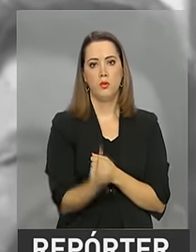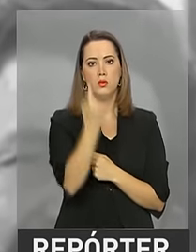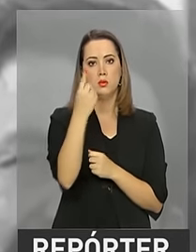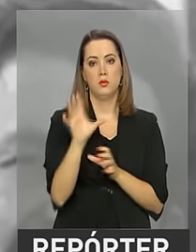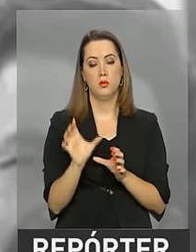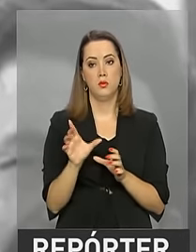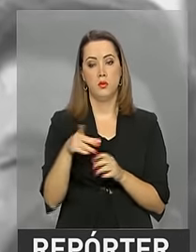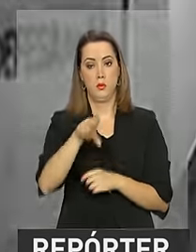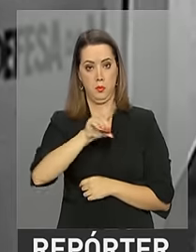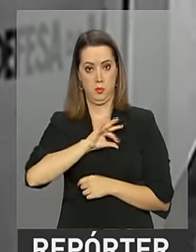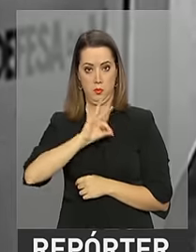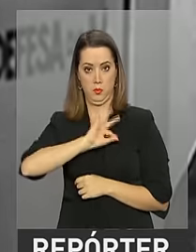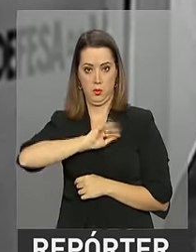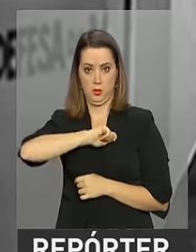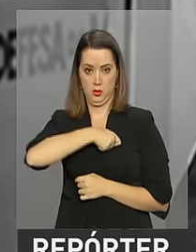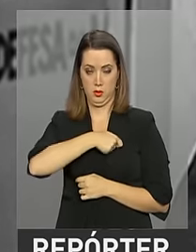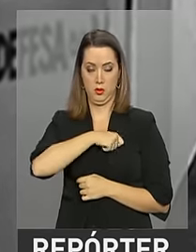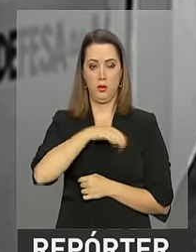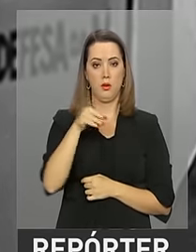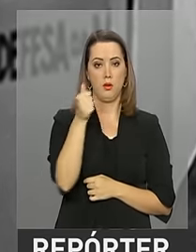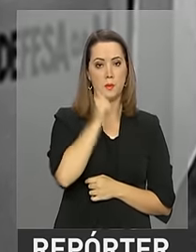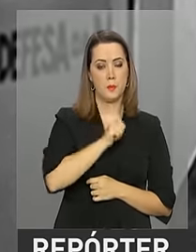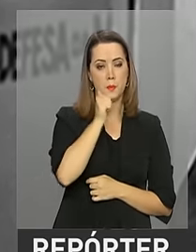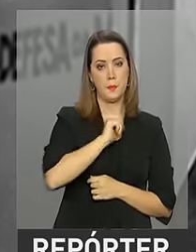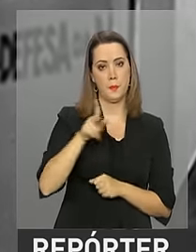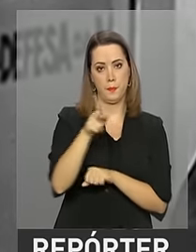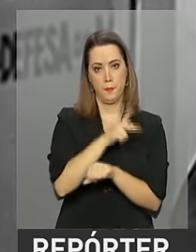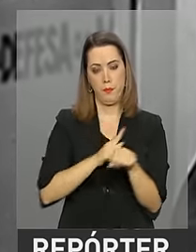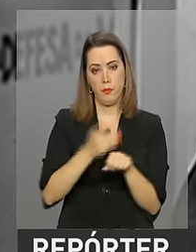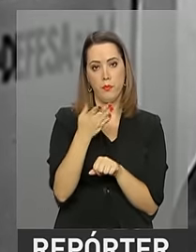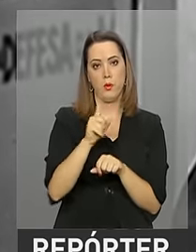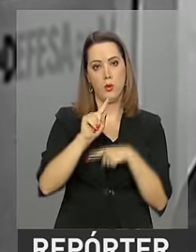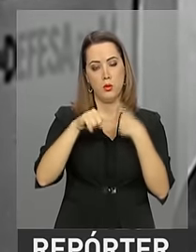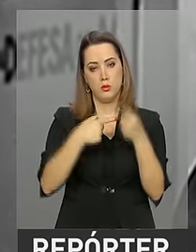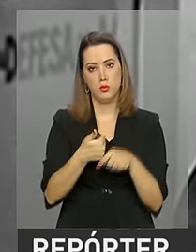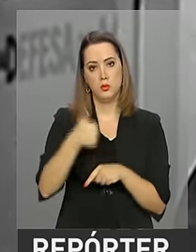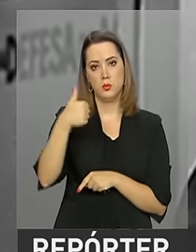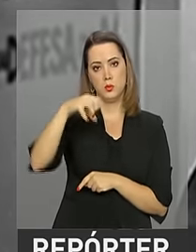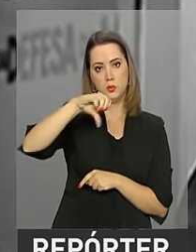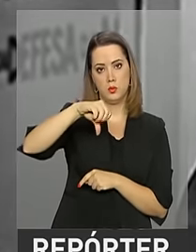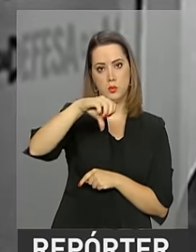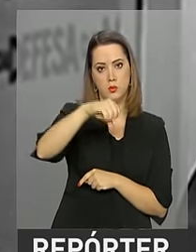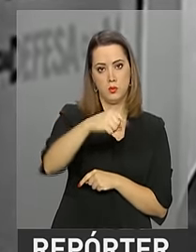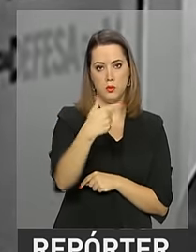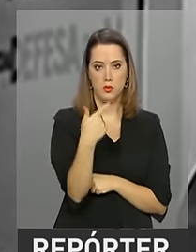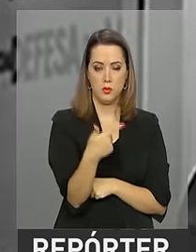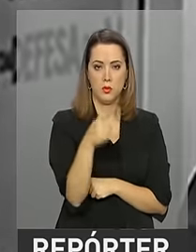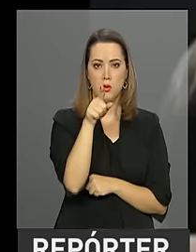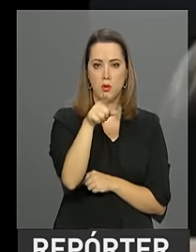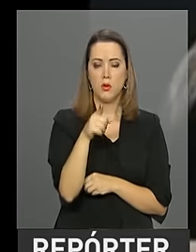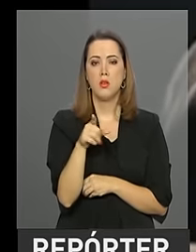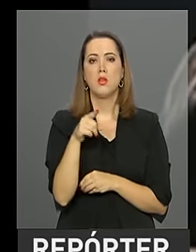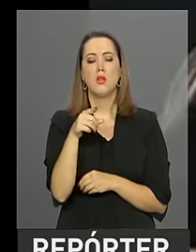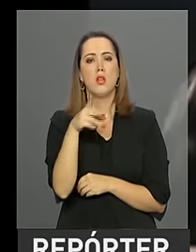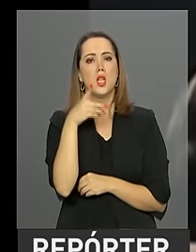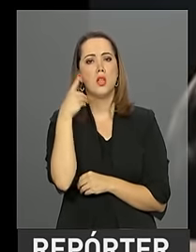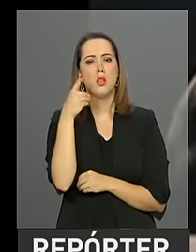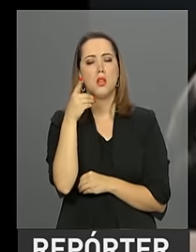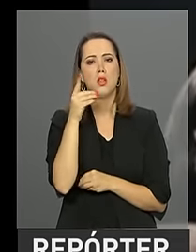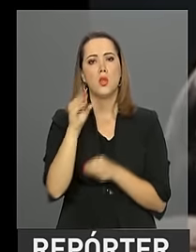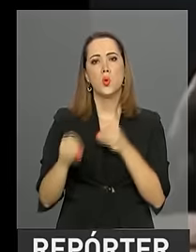delegacia da mulher do país em 1992 voltou a ocupar o cargo eleito suplente de deputado federal